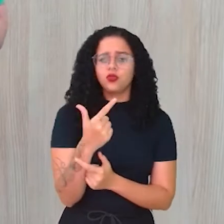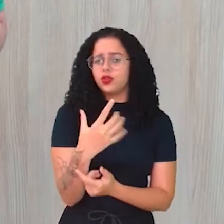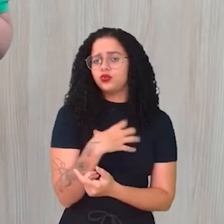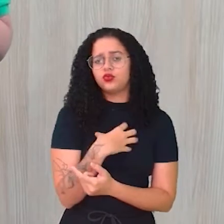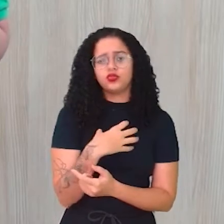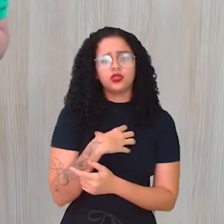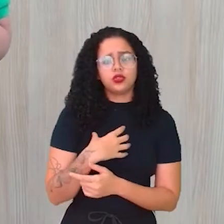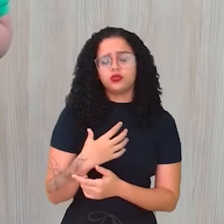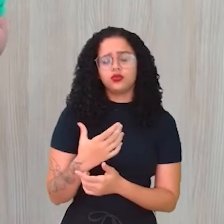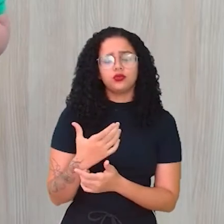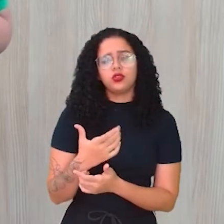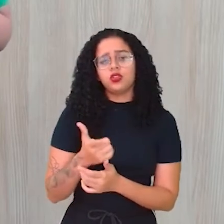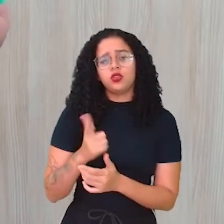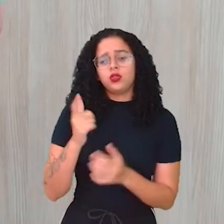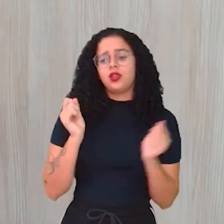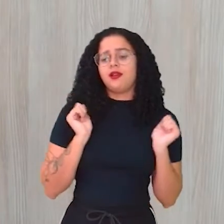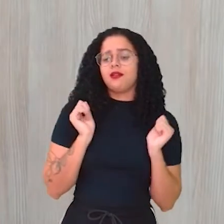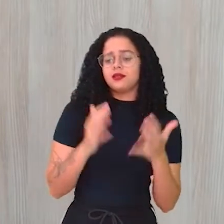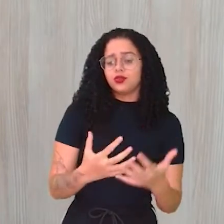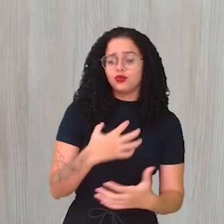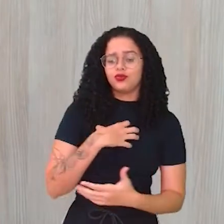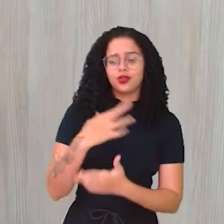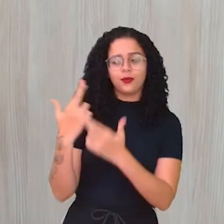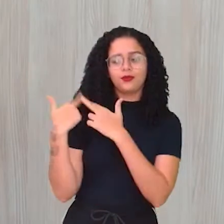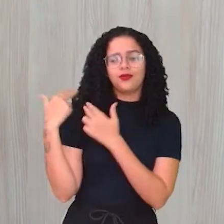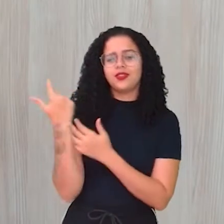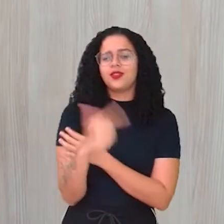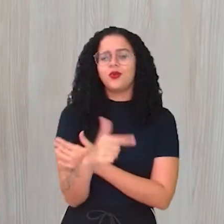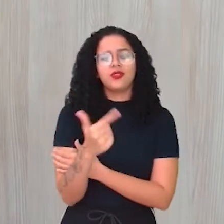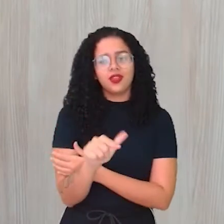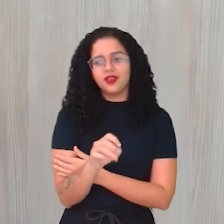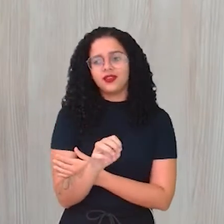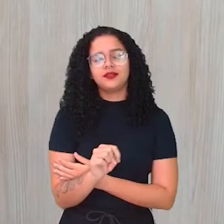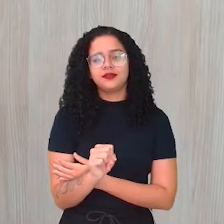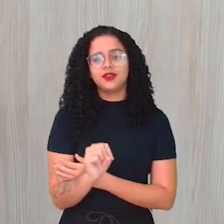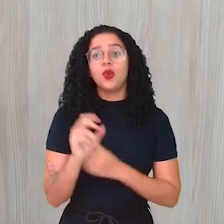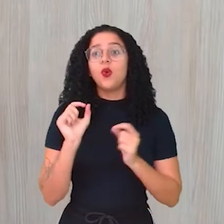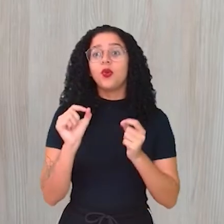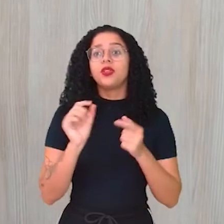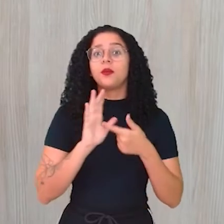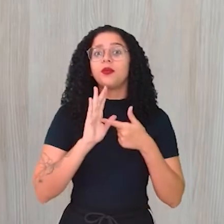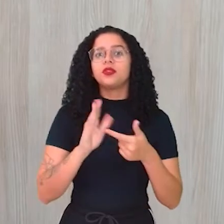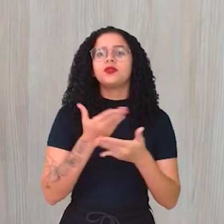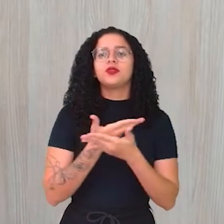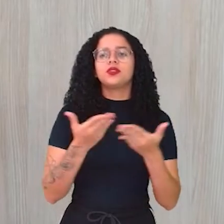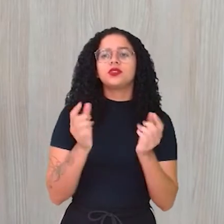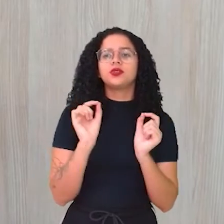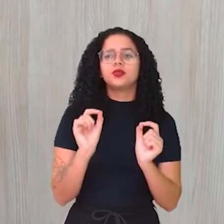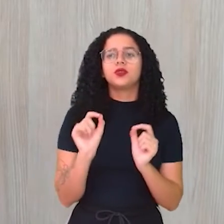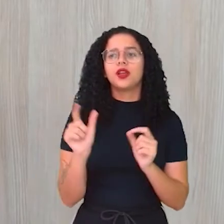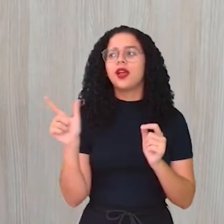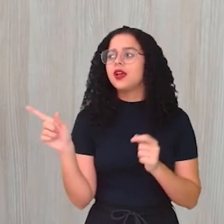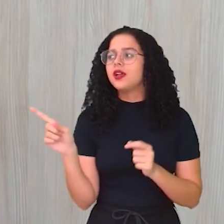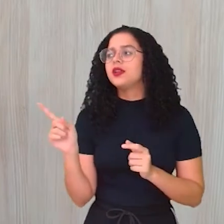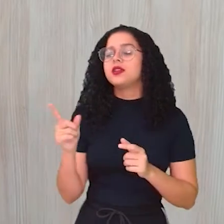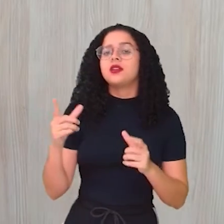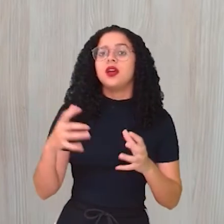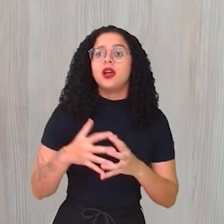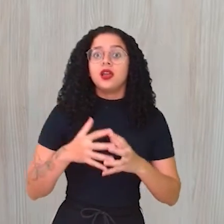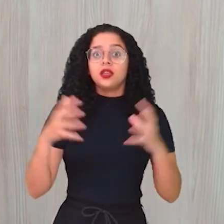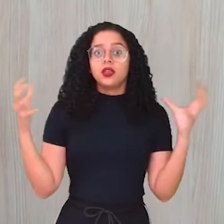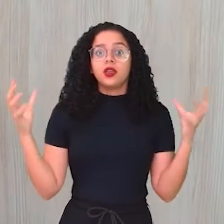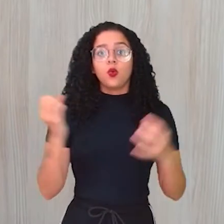de maneira responsável, Tiago. Exatamente, né? Então, é assim, o que a gente está tentando trazer nesse momento é, com essa grande quantidade